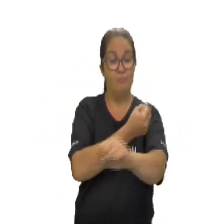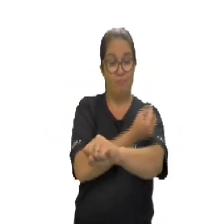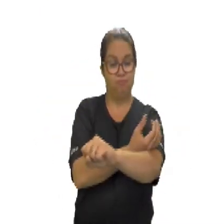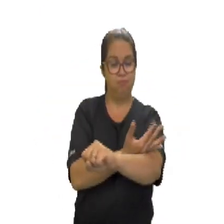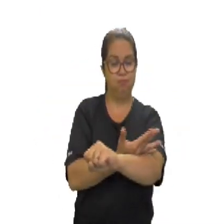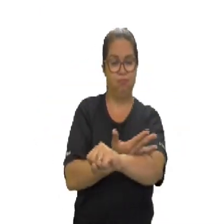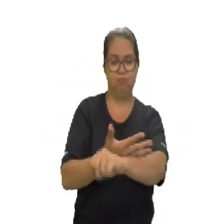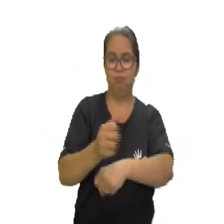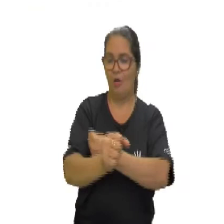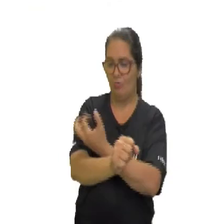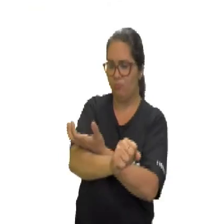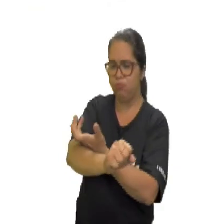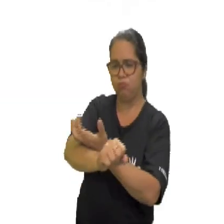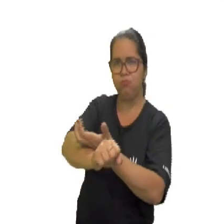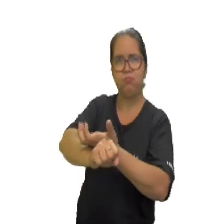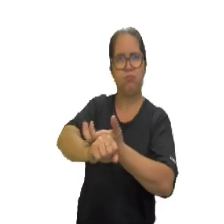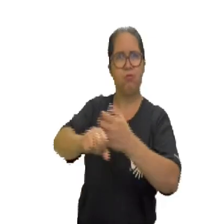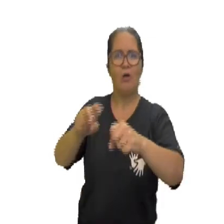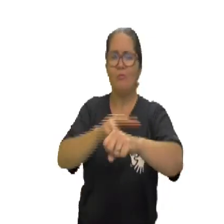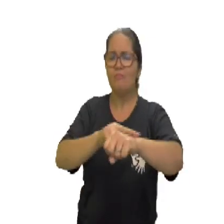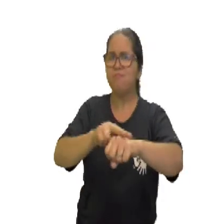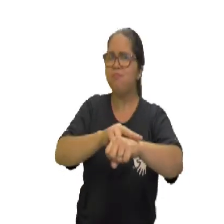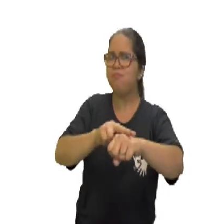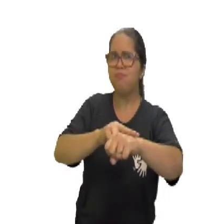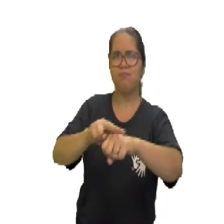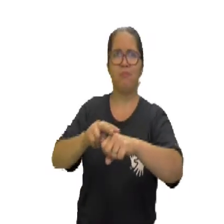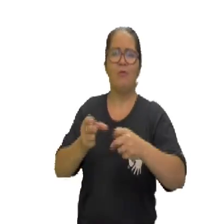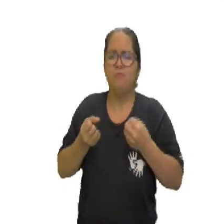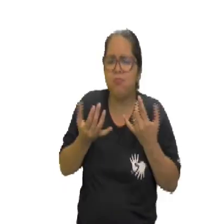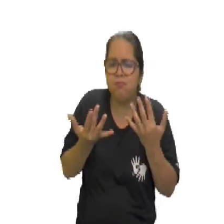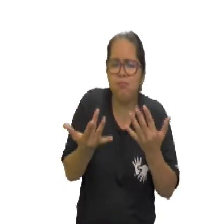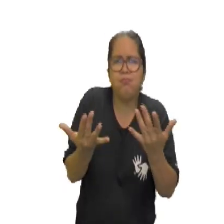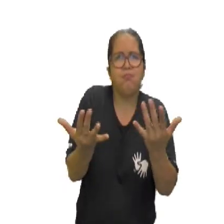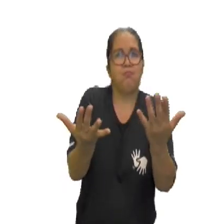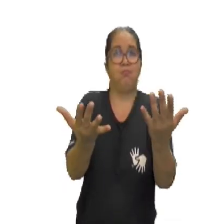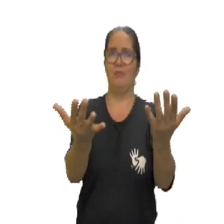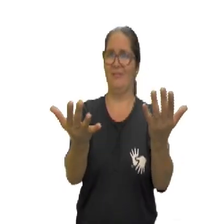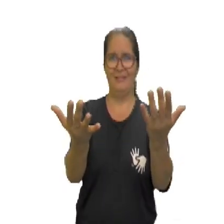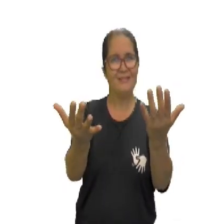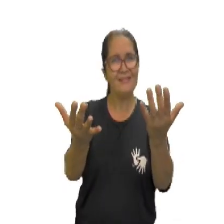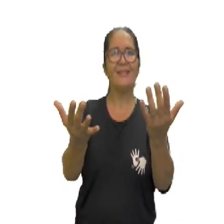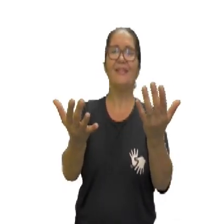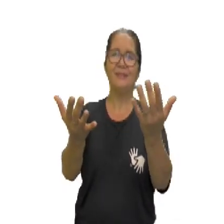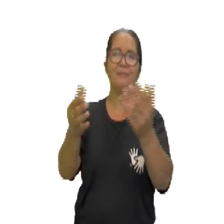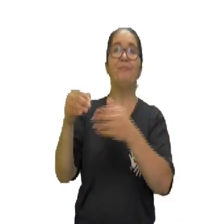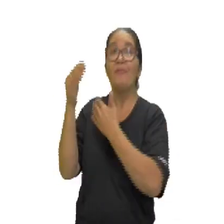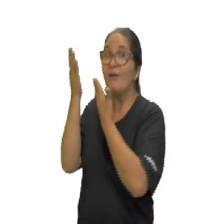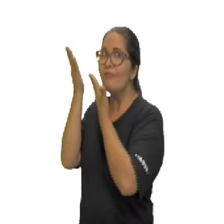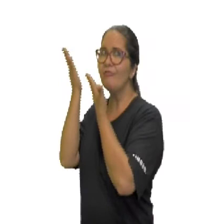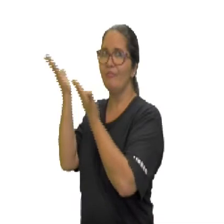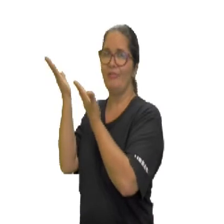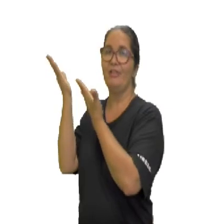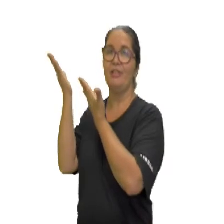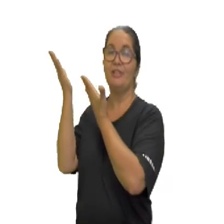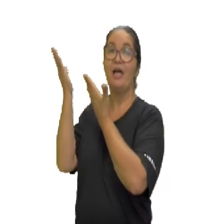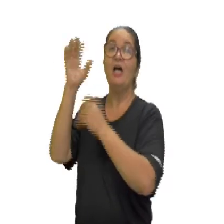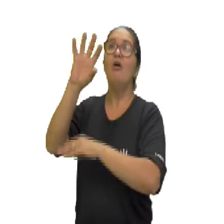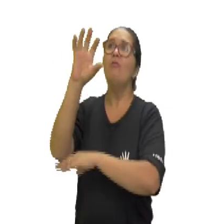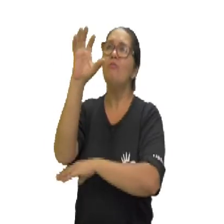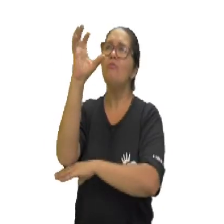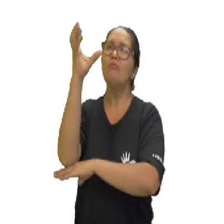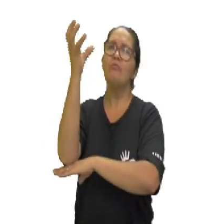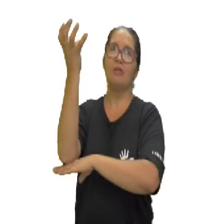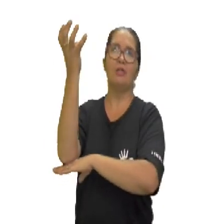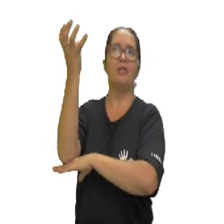se inunda, olha só, o clima lá é tropical semiúmido, então chove muito, quer ver? A gente vai falar sobre isso, ó, as temperaturas